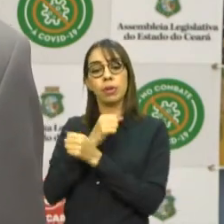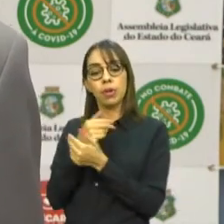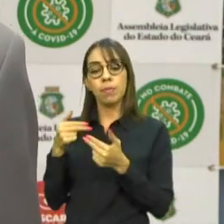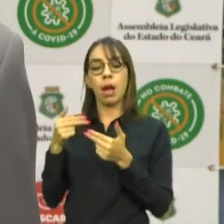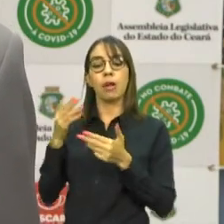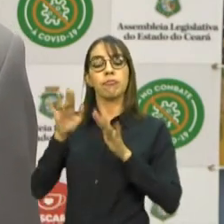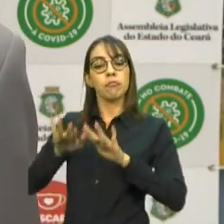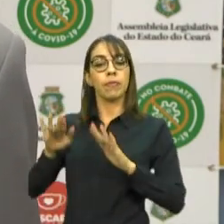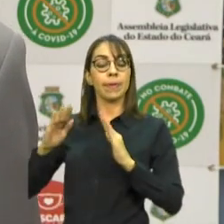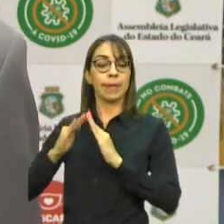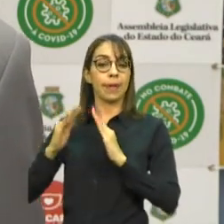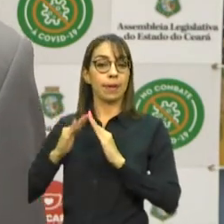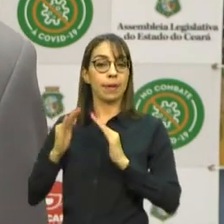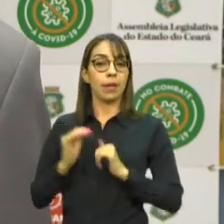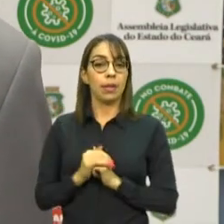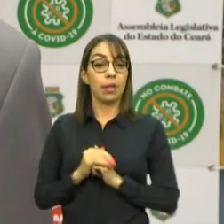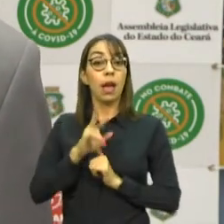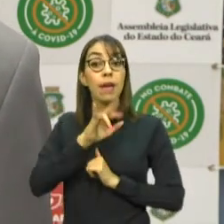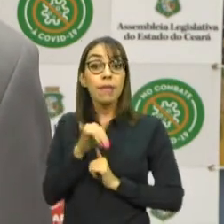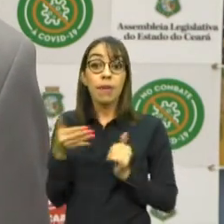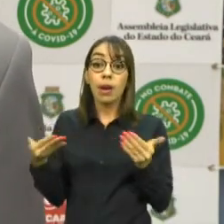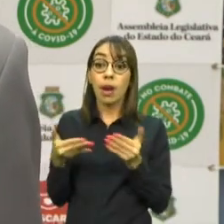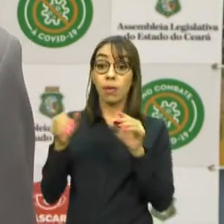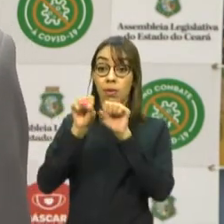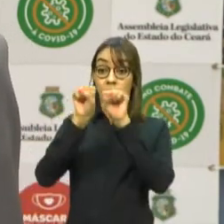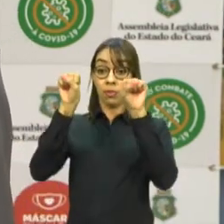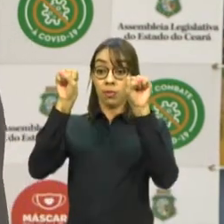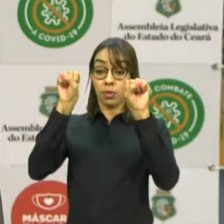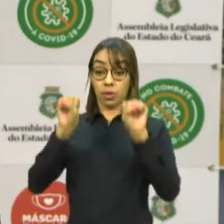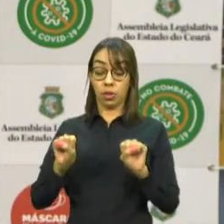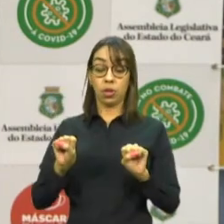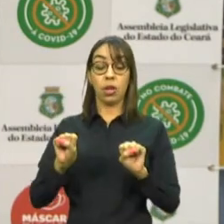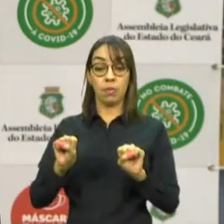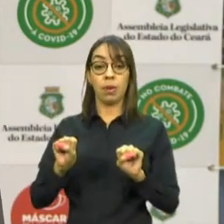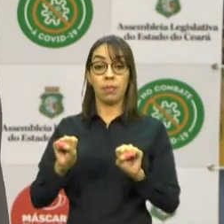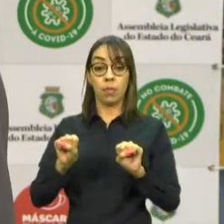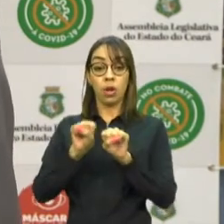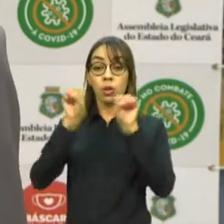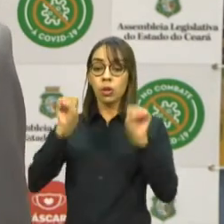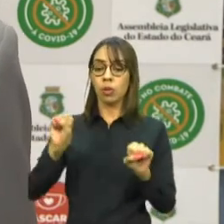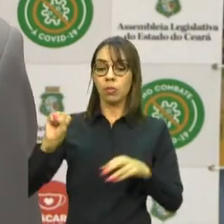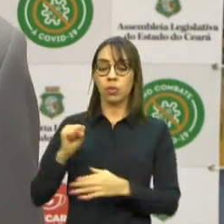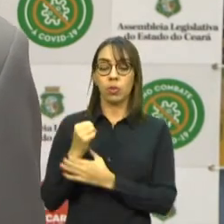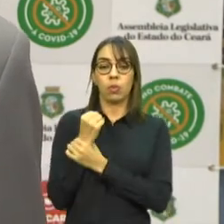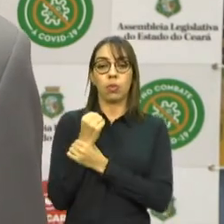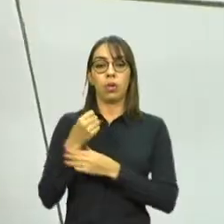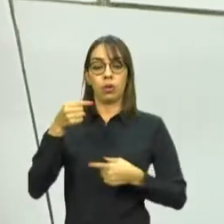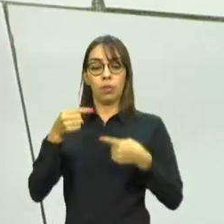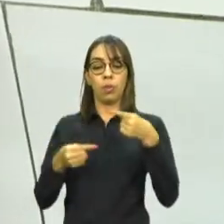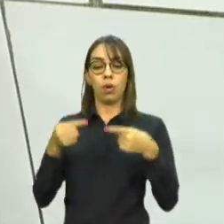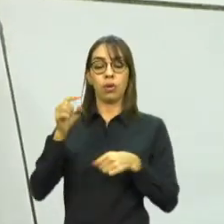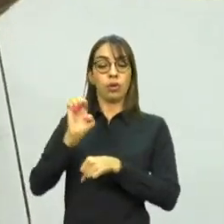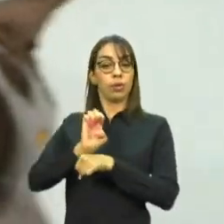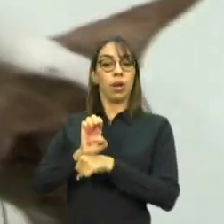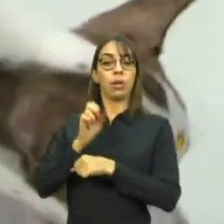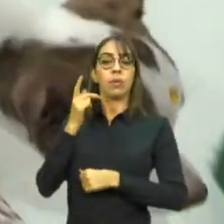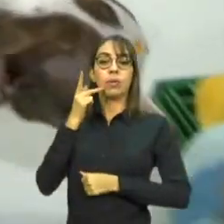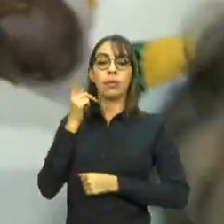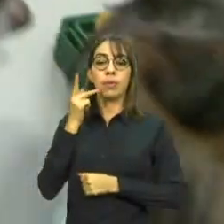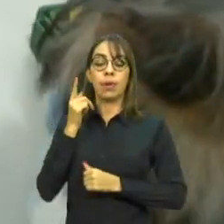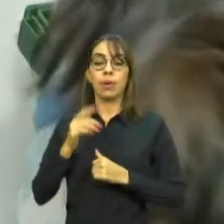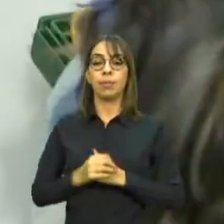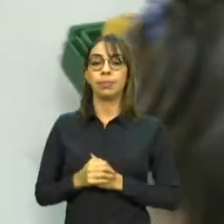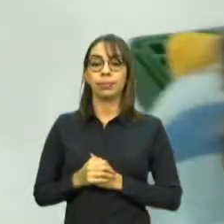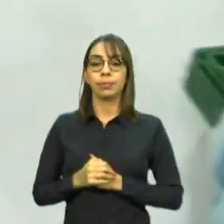disso, a criação de um sistema de proteção à política animal no estado do Ceará. O crime de maus